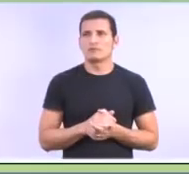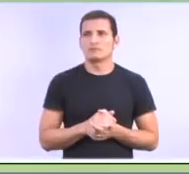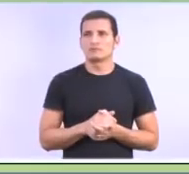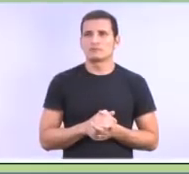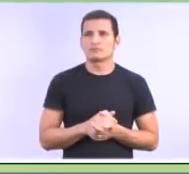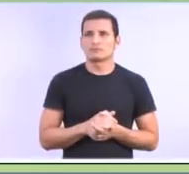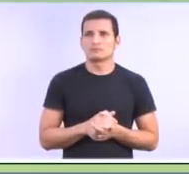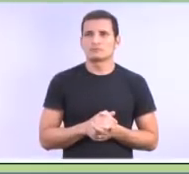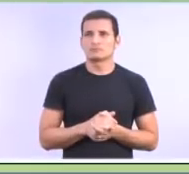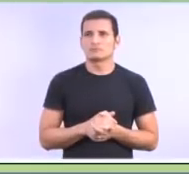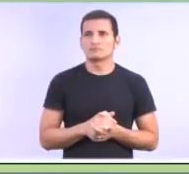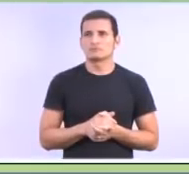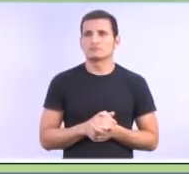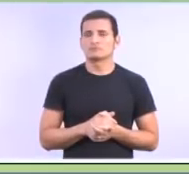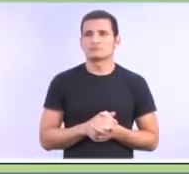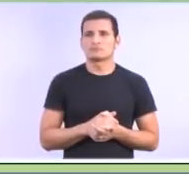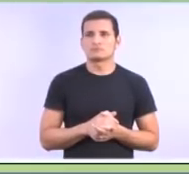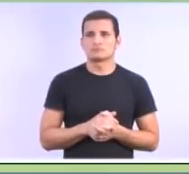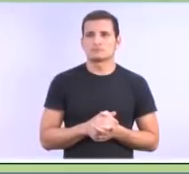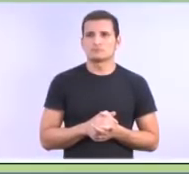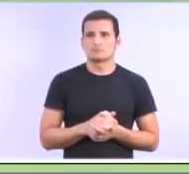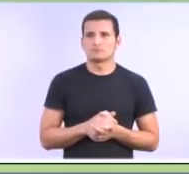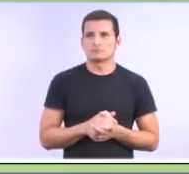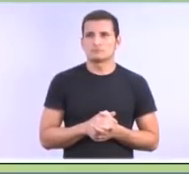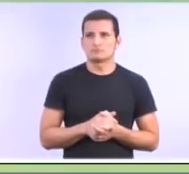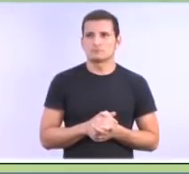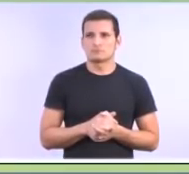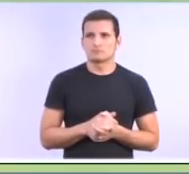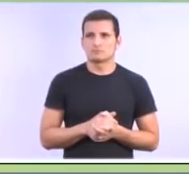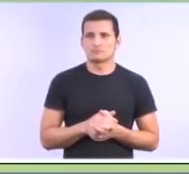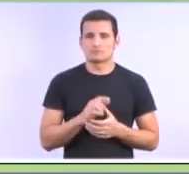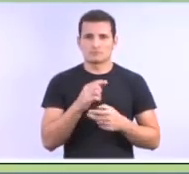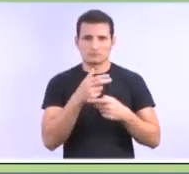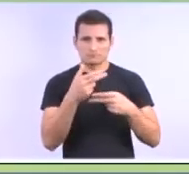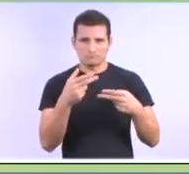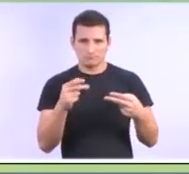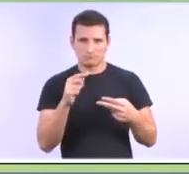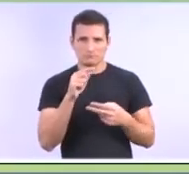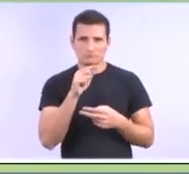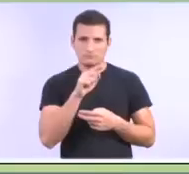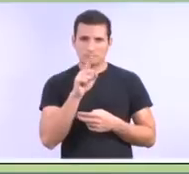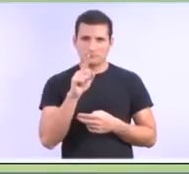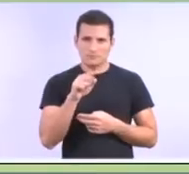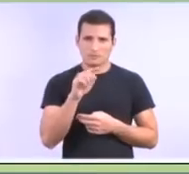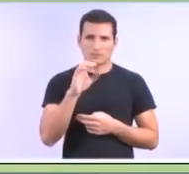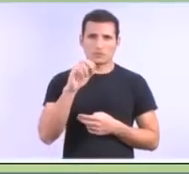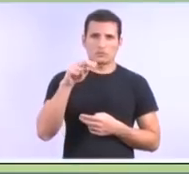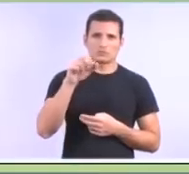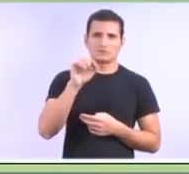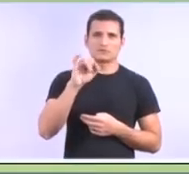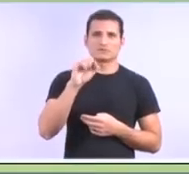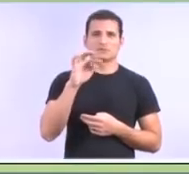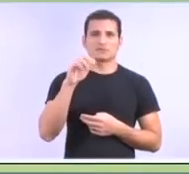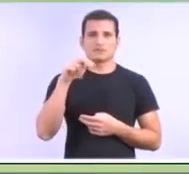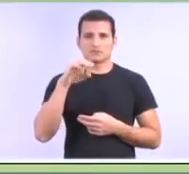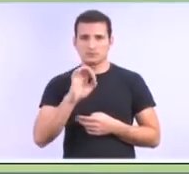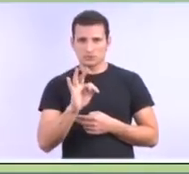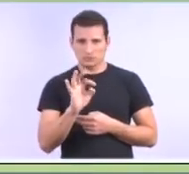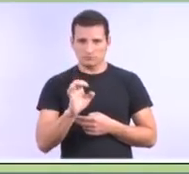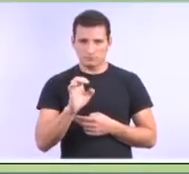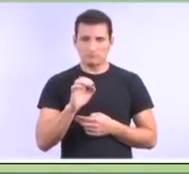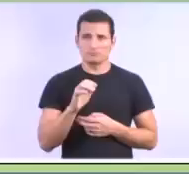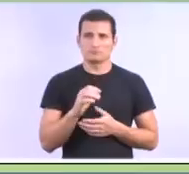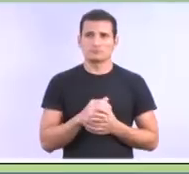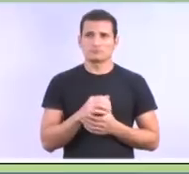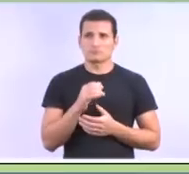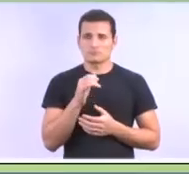um estado inconsistente. O objeto é considerado um estado consistente quando ele